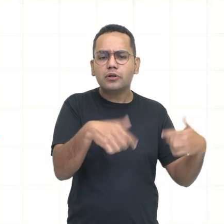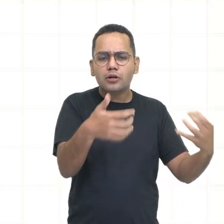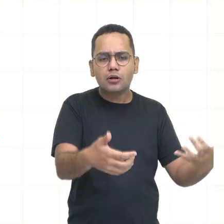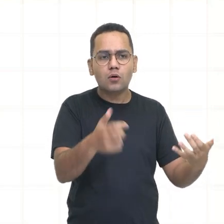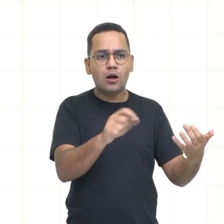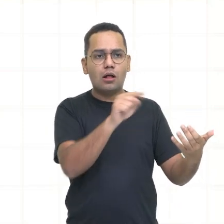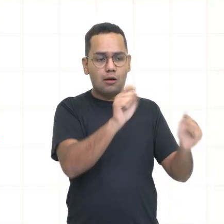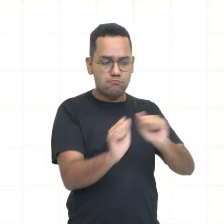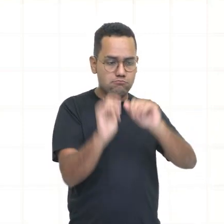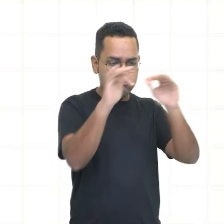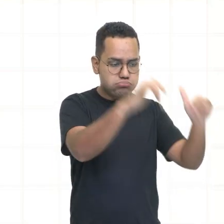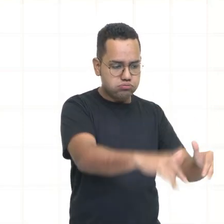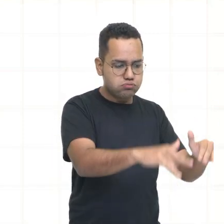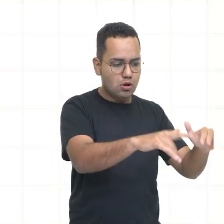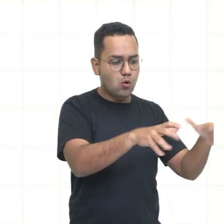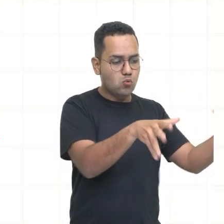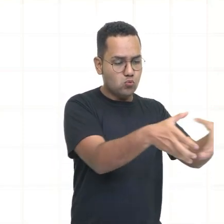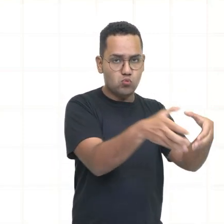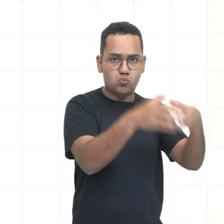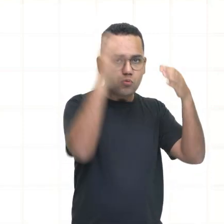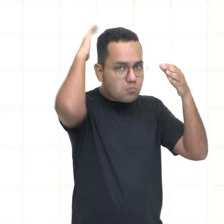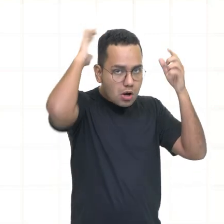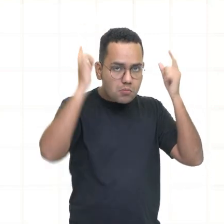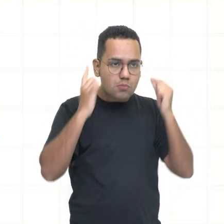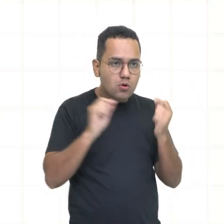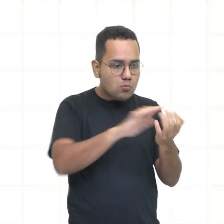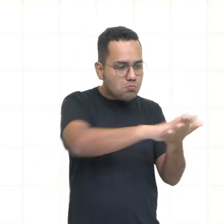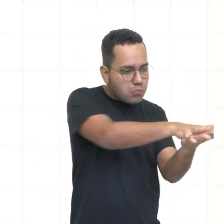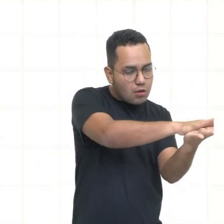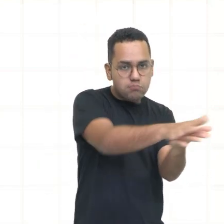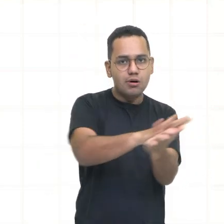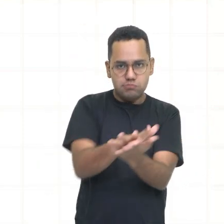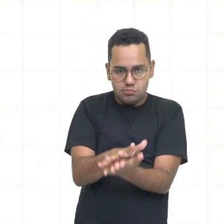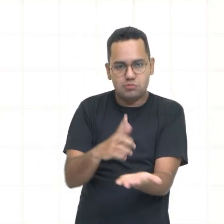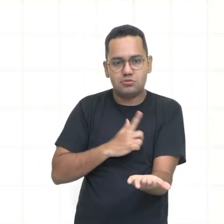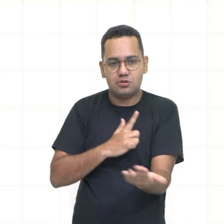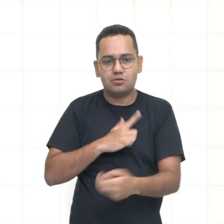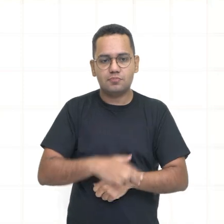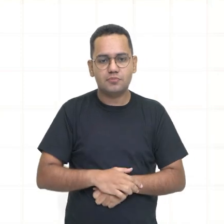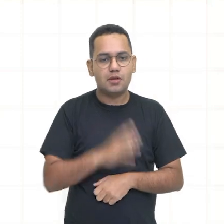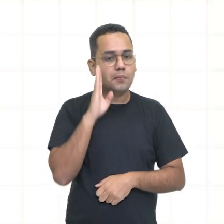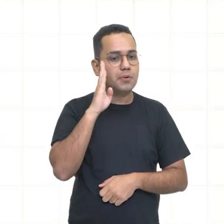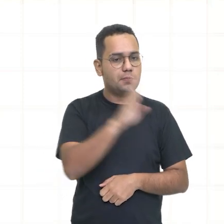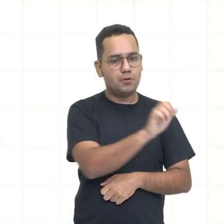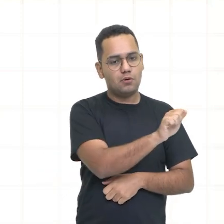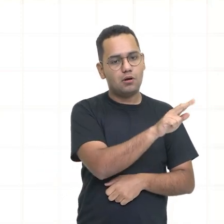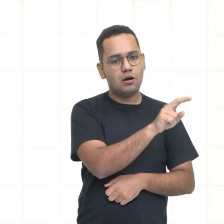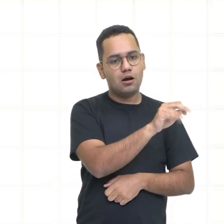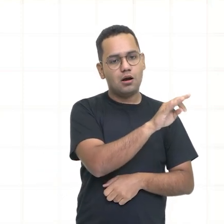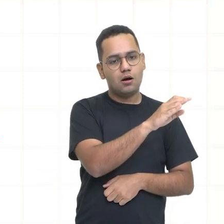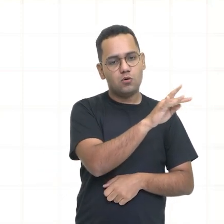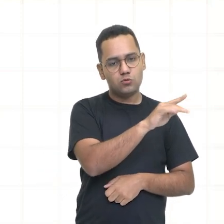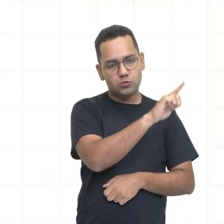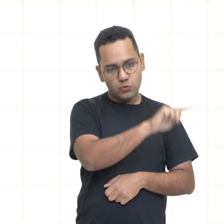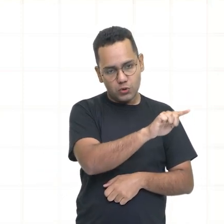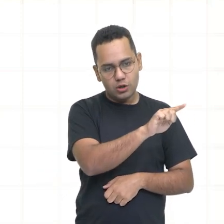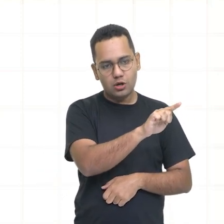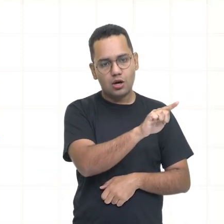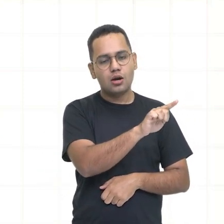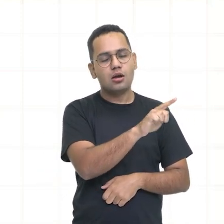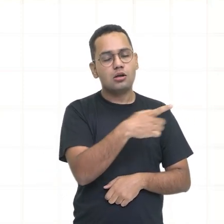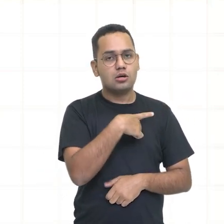de judeus. O principal campo de concentração vai ser Auschwitz, que vai ser o maior campo de